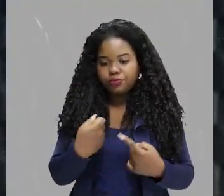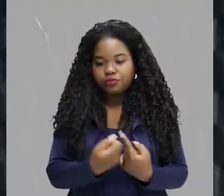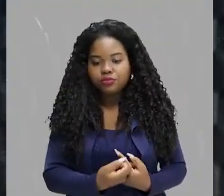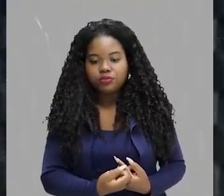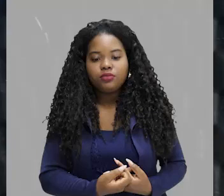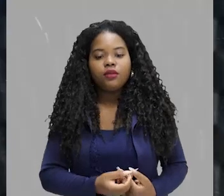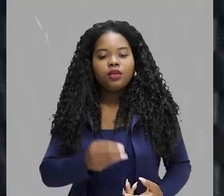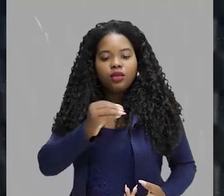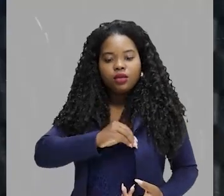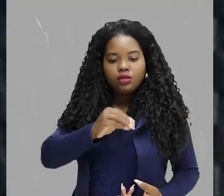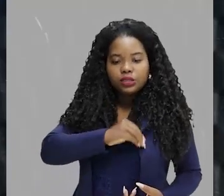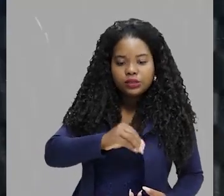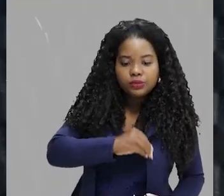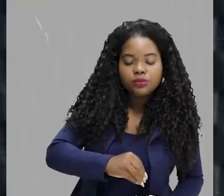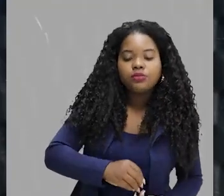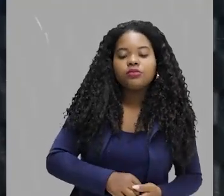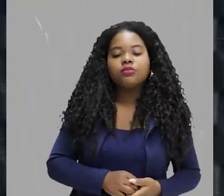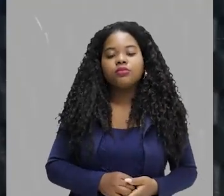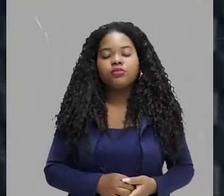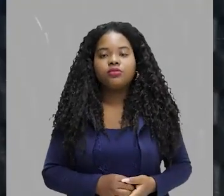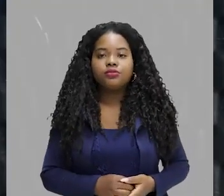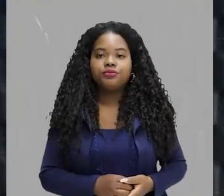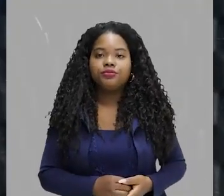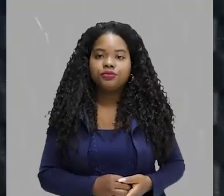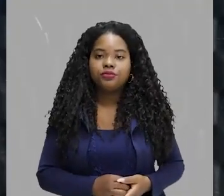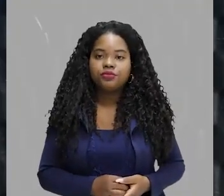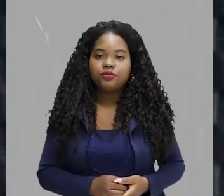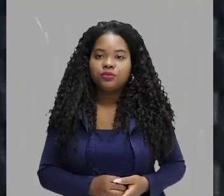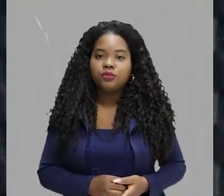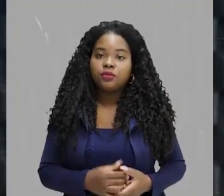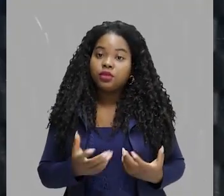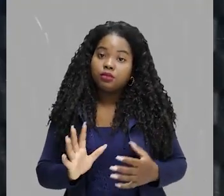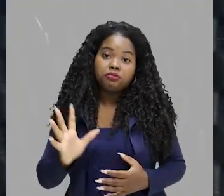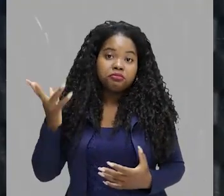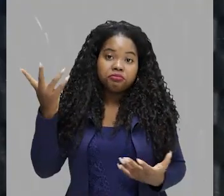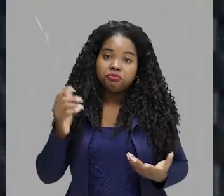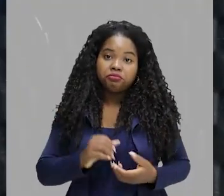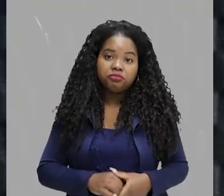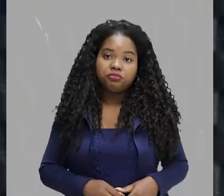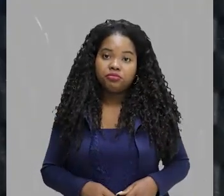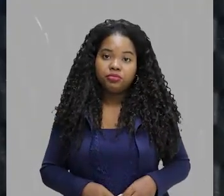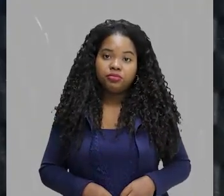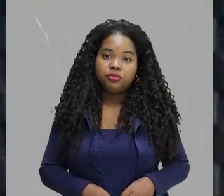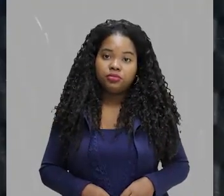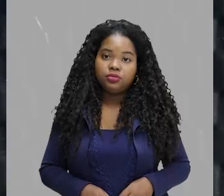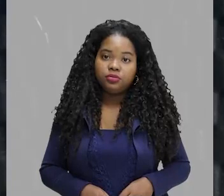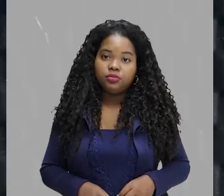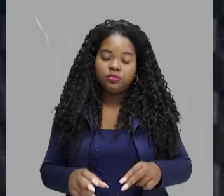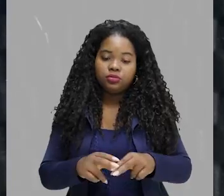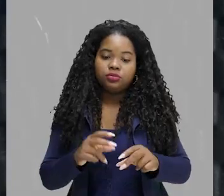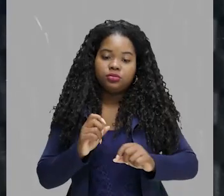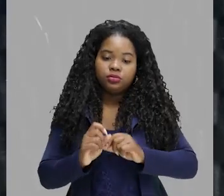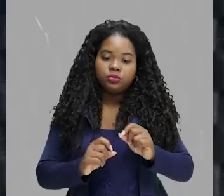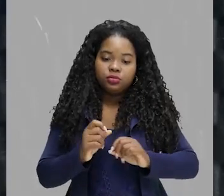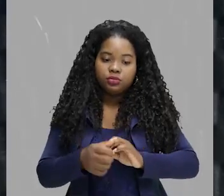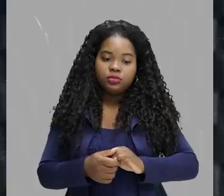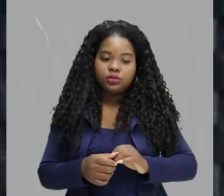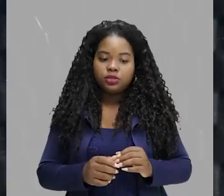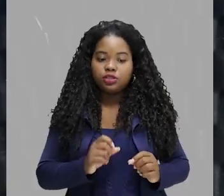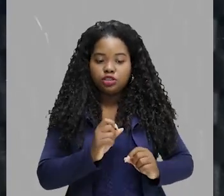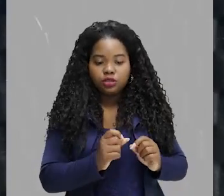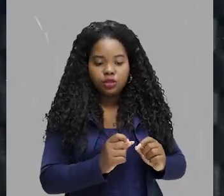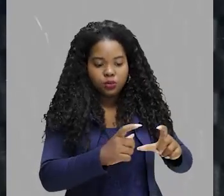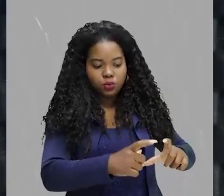de vida, melhoria de potencial de consumo. E isso muitas vezes não acontece. Por isso que apesar de ter um